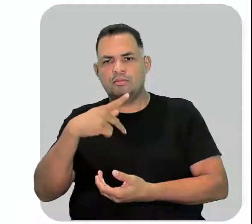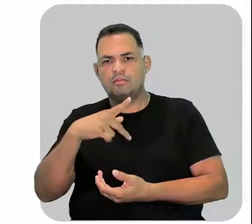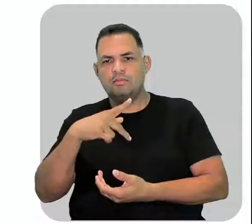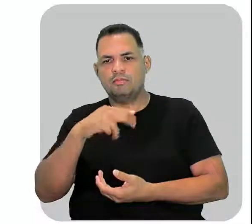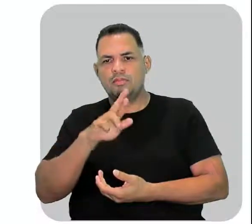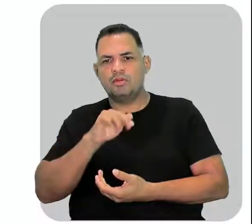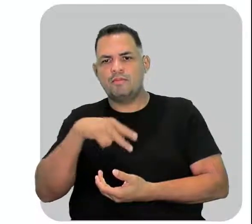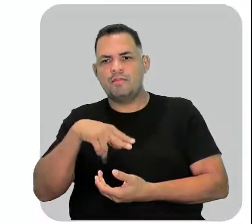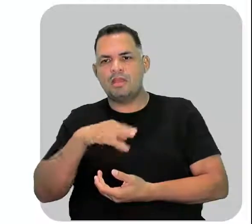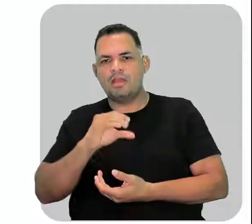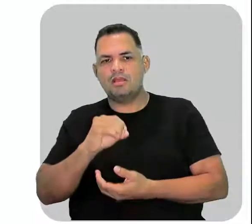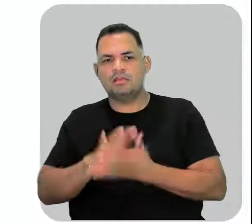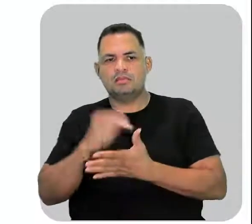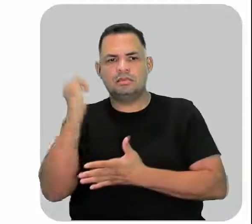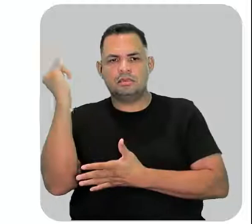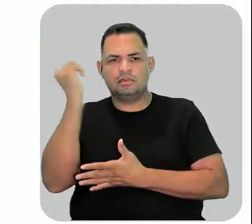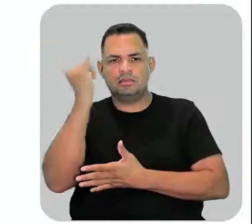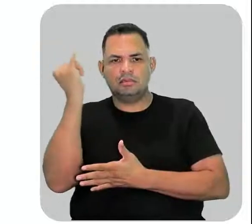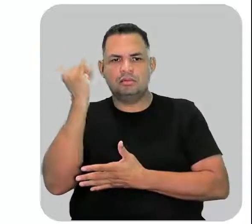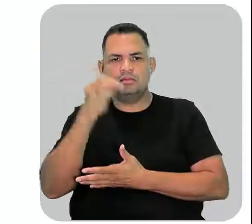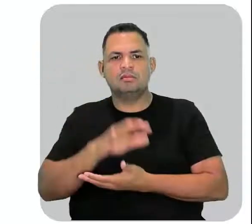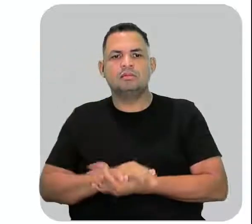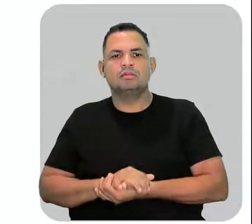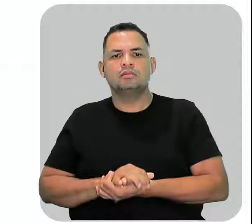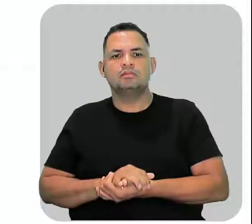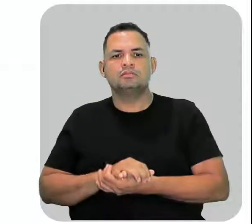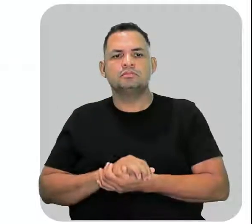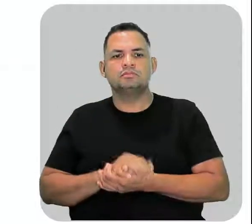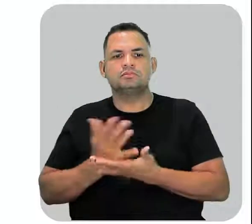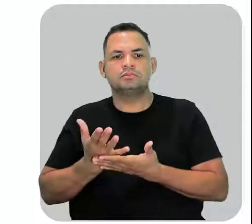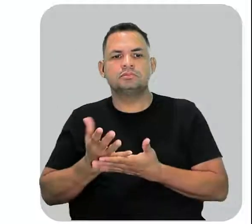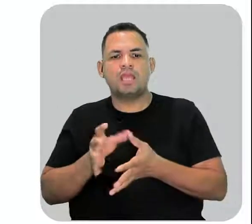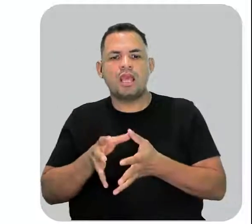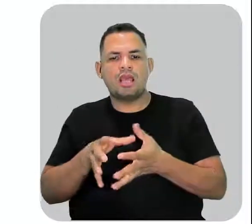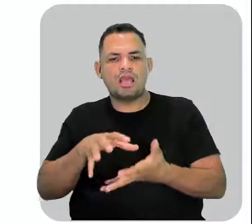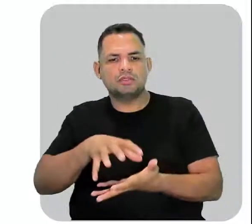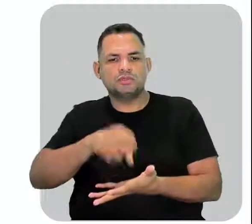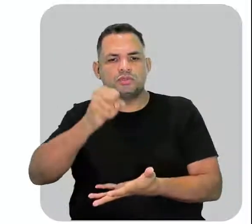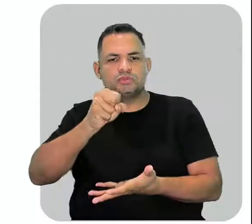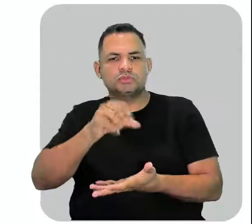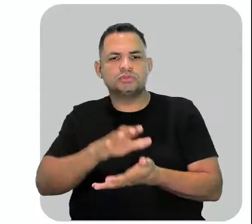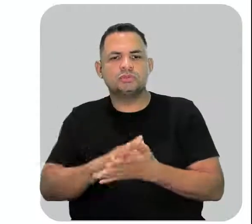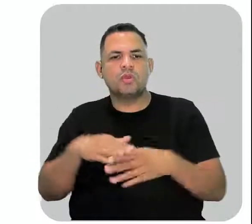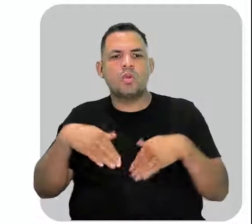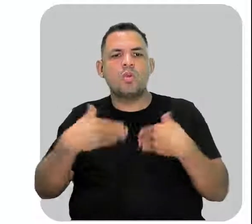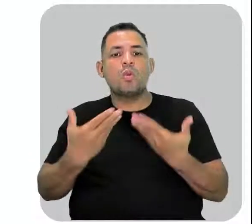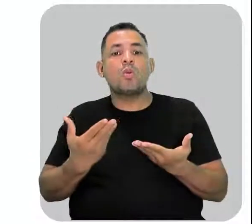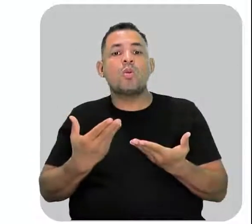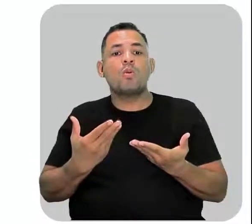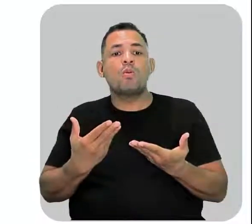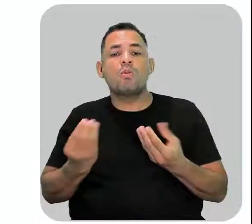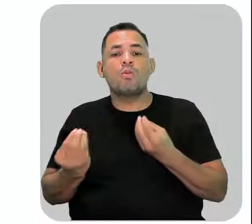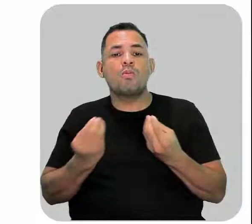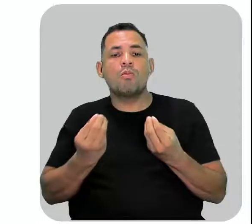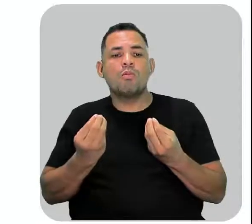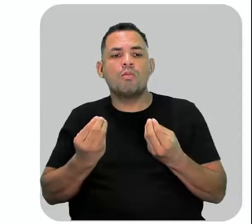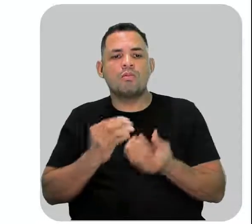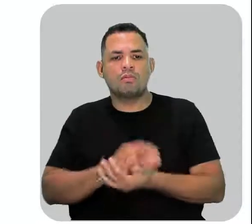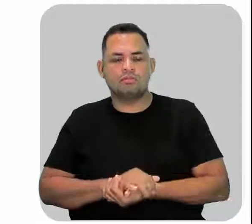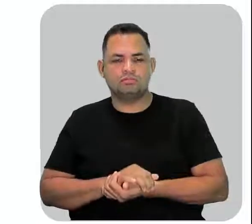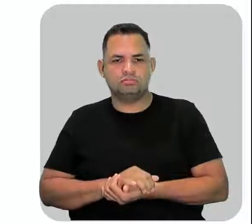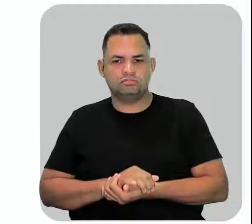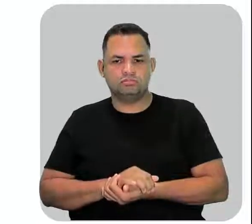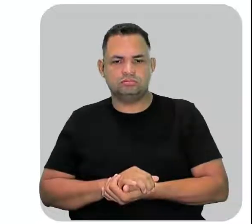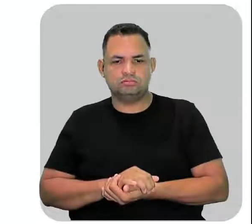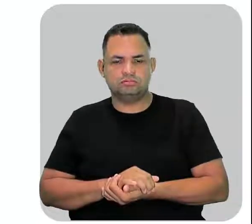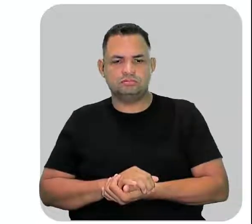2-cloropropano é muito importante. Sua obtenção é possível a partir do meio de... Olha só o